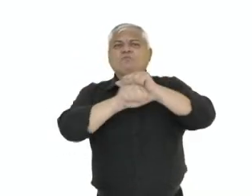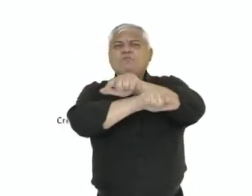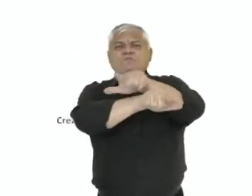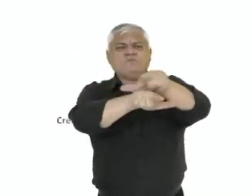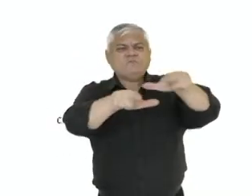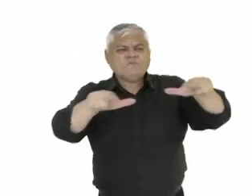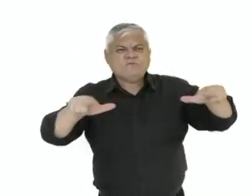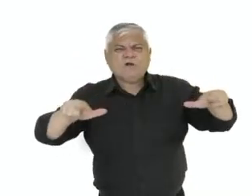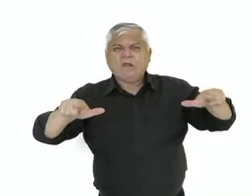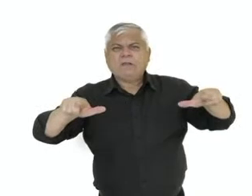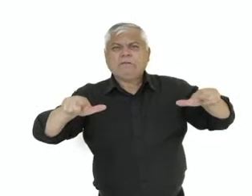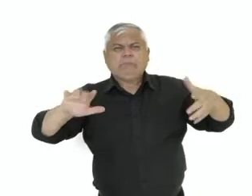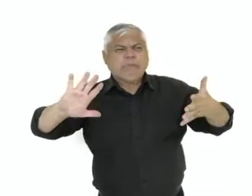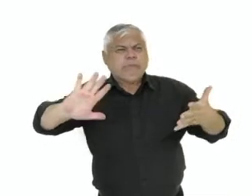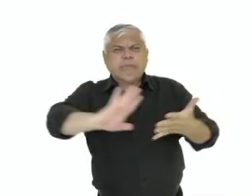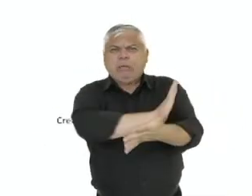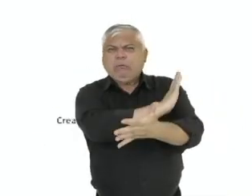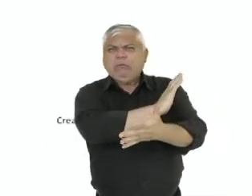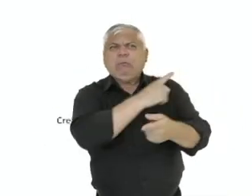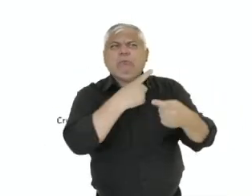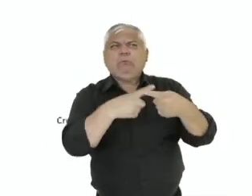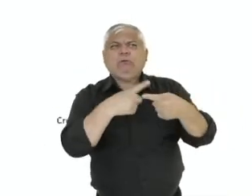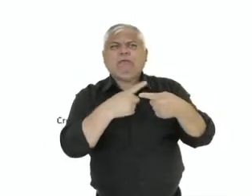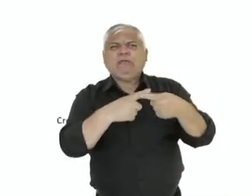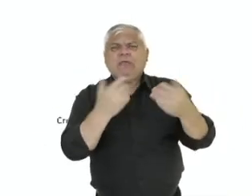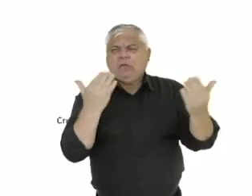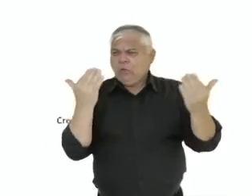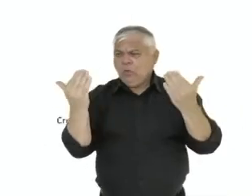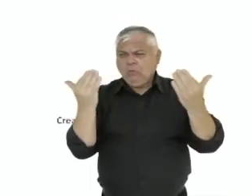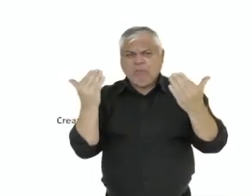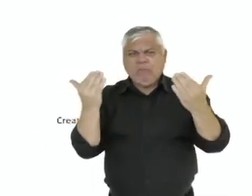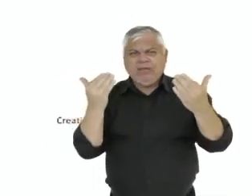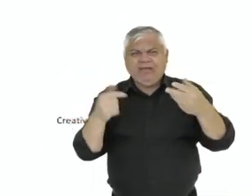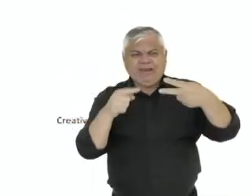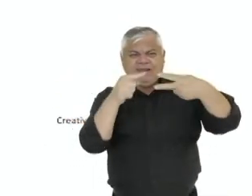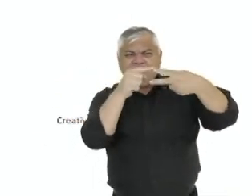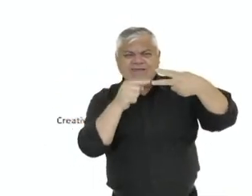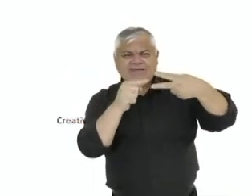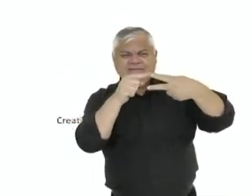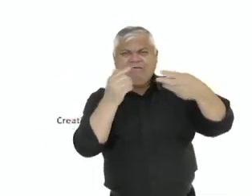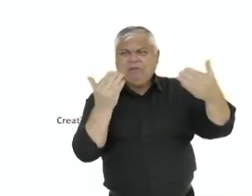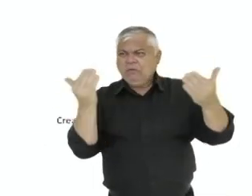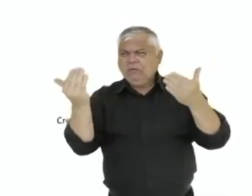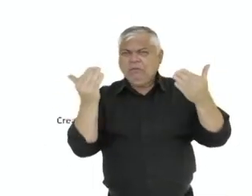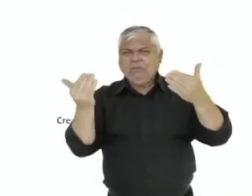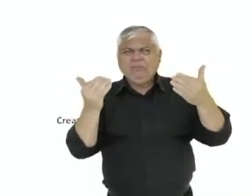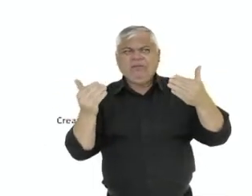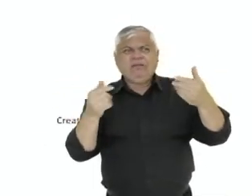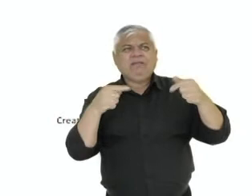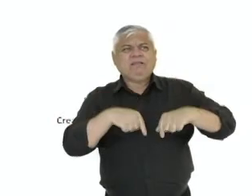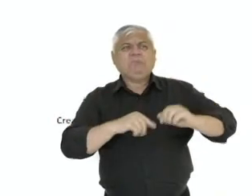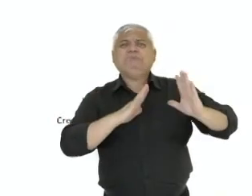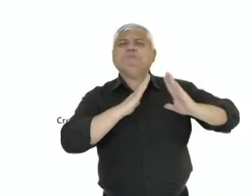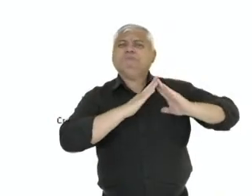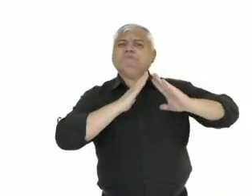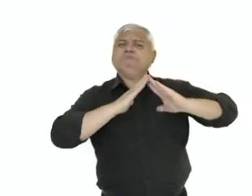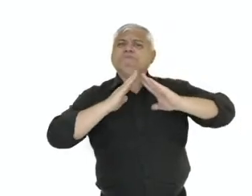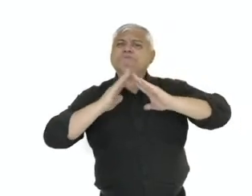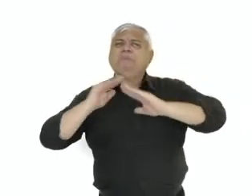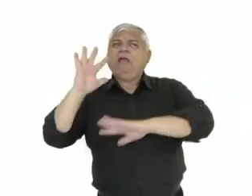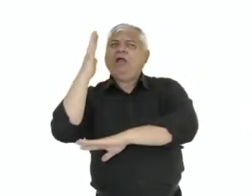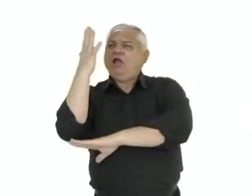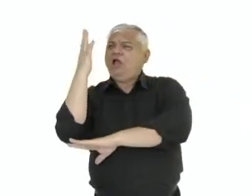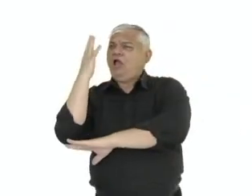destruída, principalmente quando você compara com a imagem de baixo. Ao olhar a imagem de baixo, você consegue identificar uma série de árvores